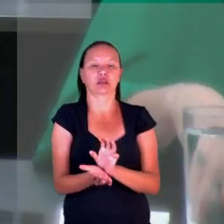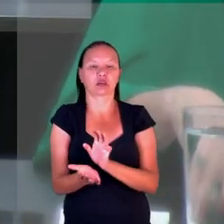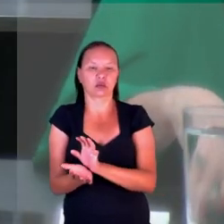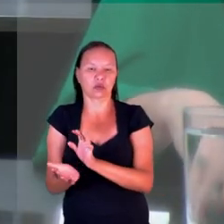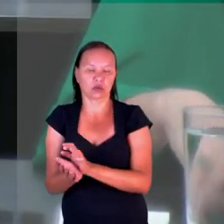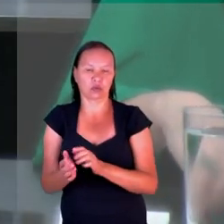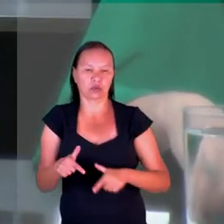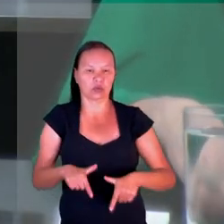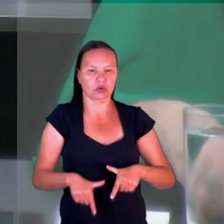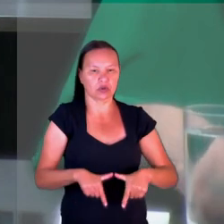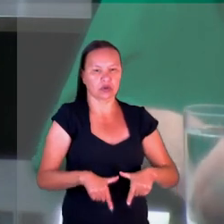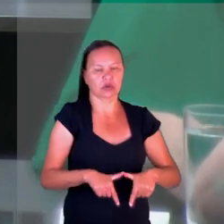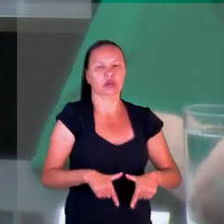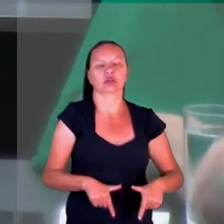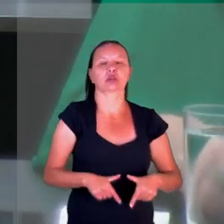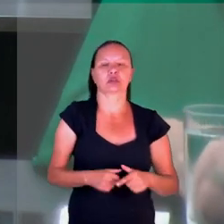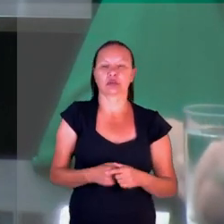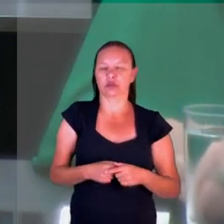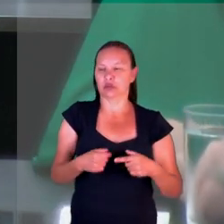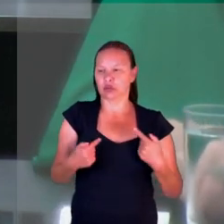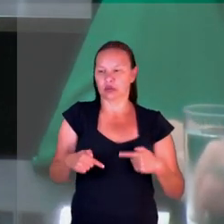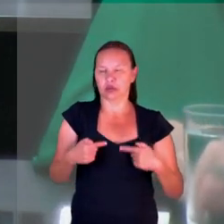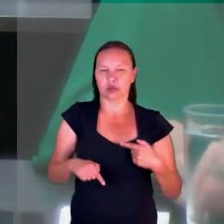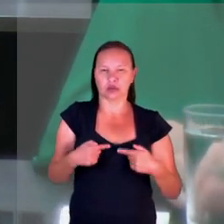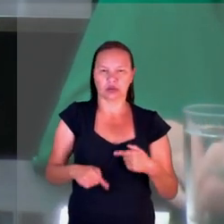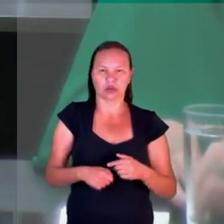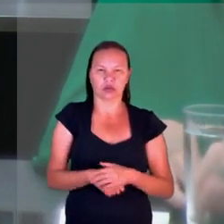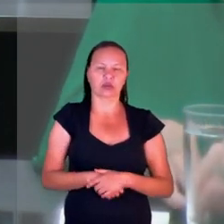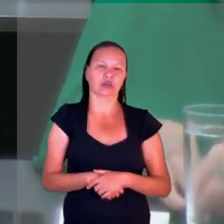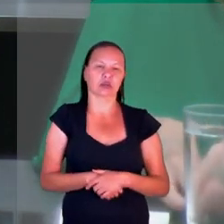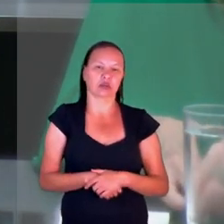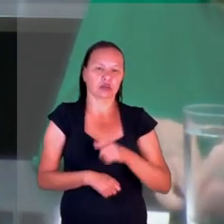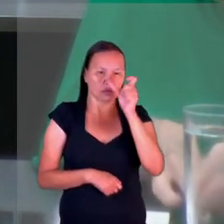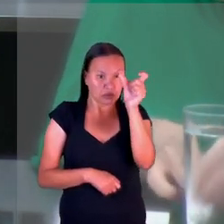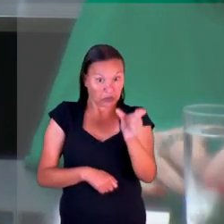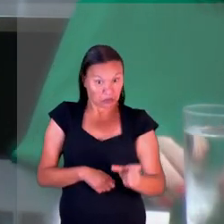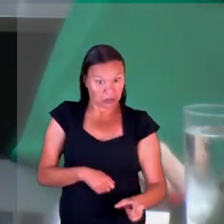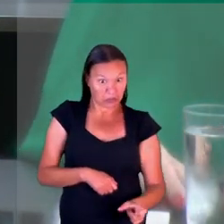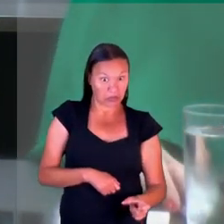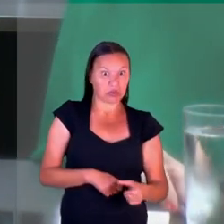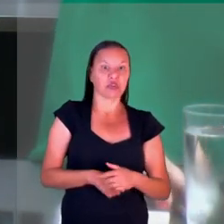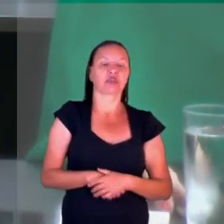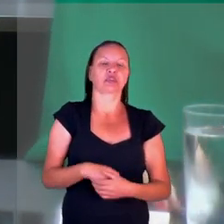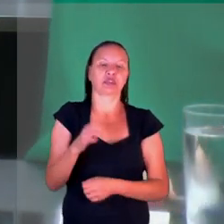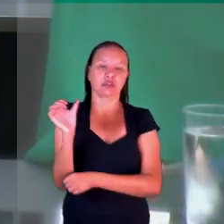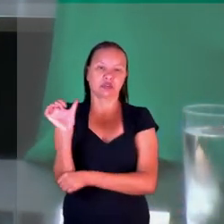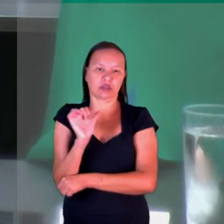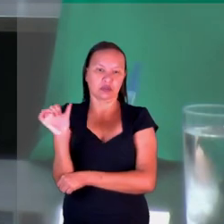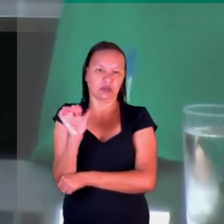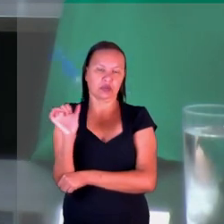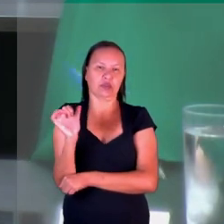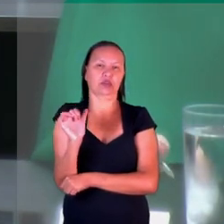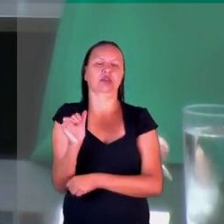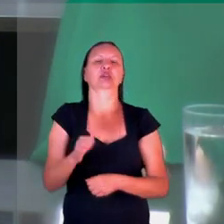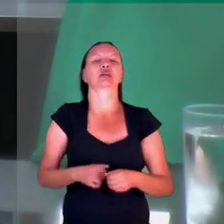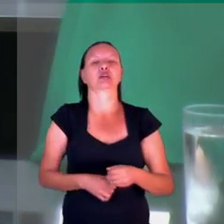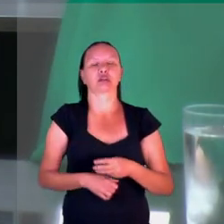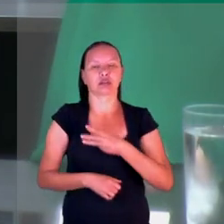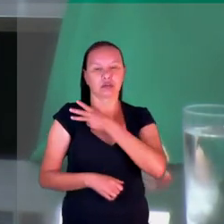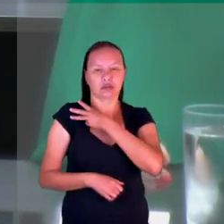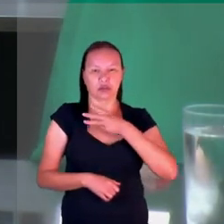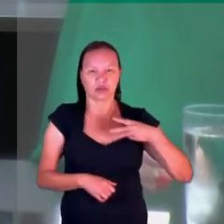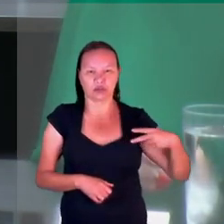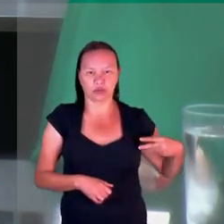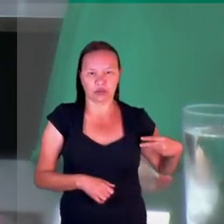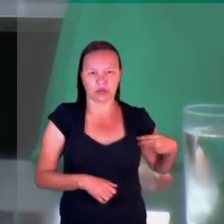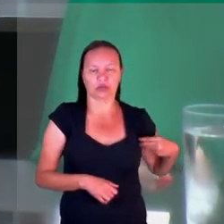nós presencialmente física ou virtualmente a atuação do MP